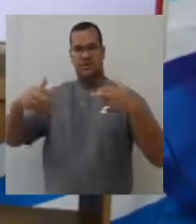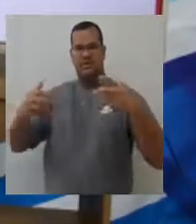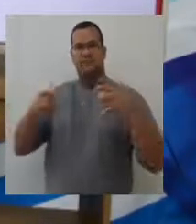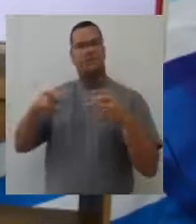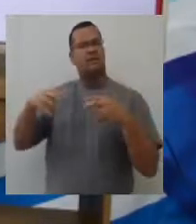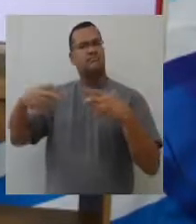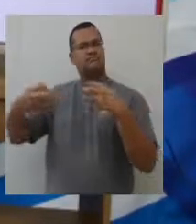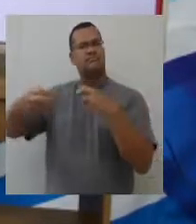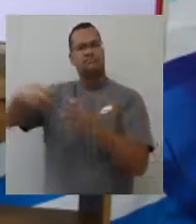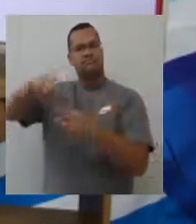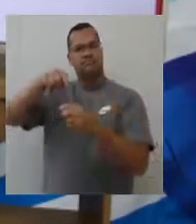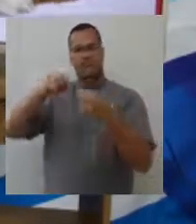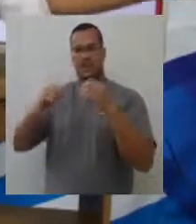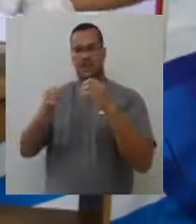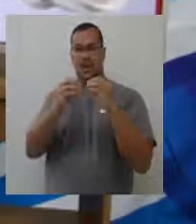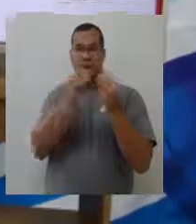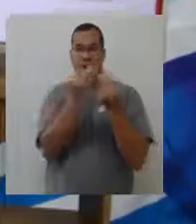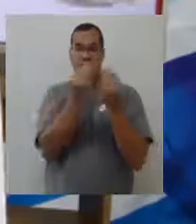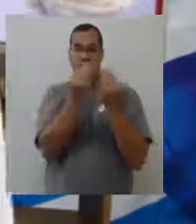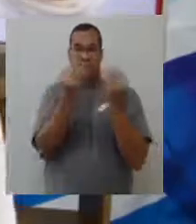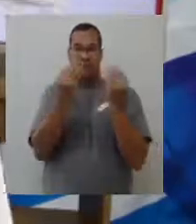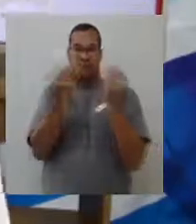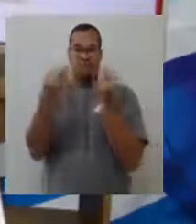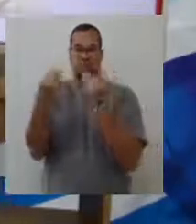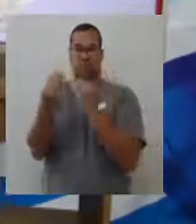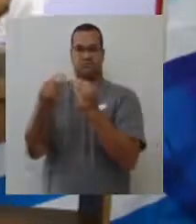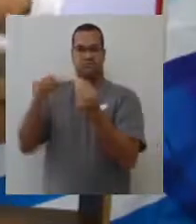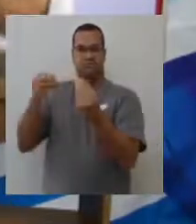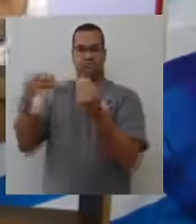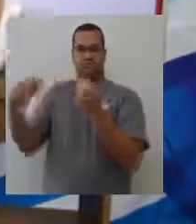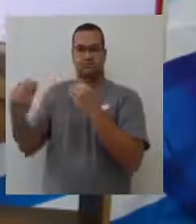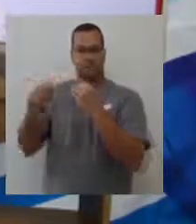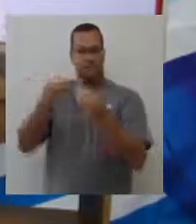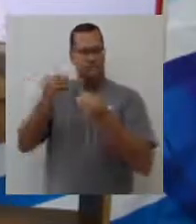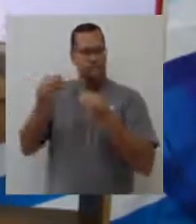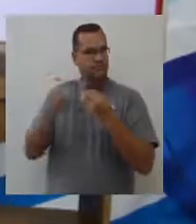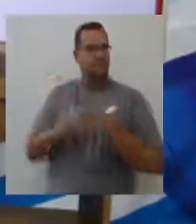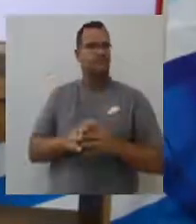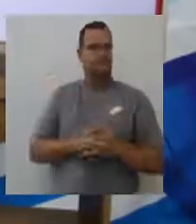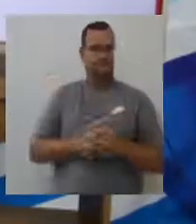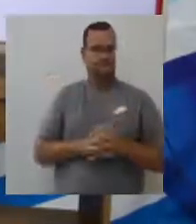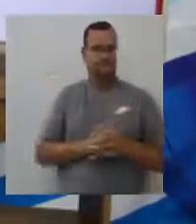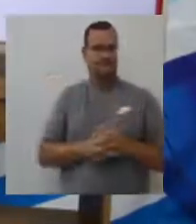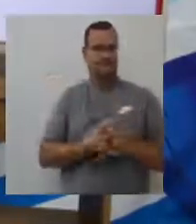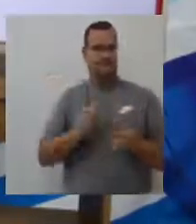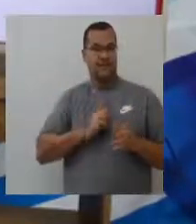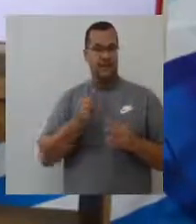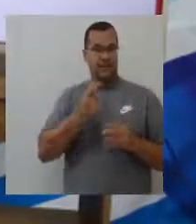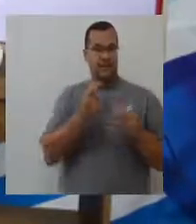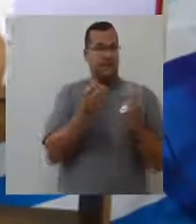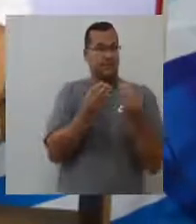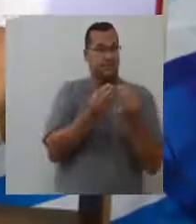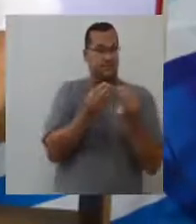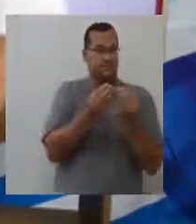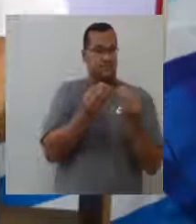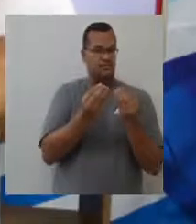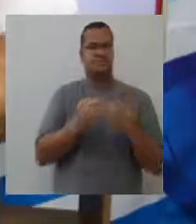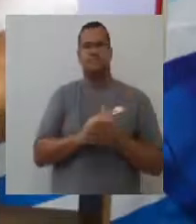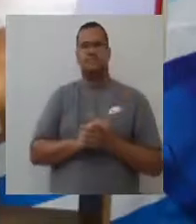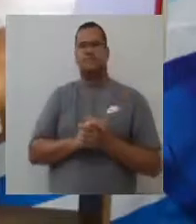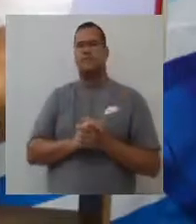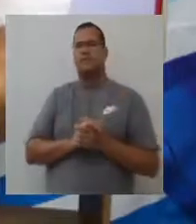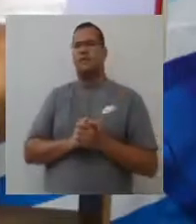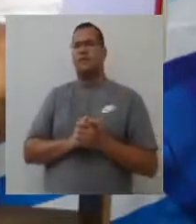mais distanciada uma da outra, porque vai existir a água entre elas, tá? Entre as moléculas da sacarose.